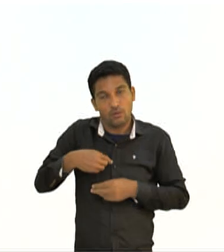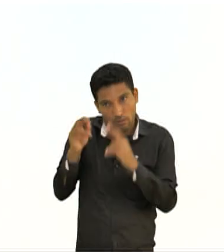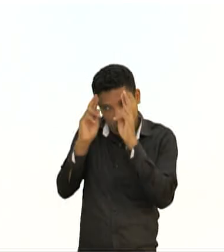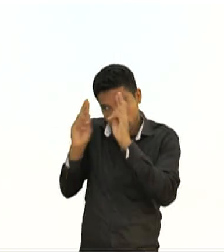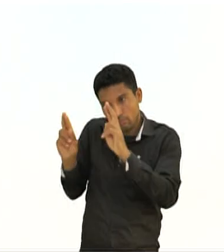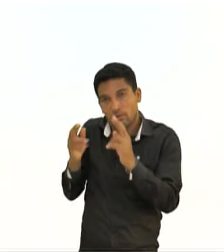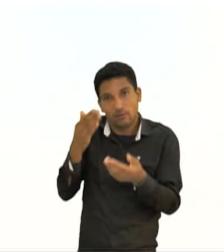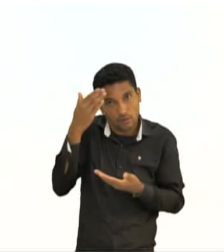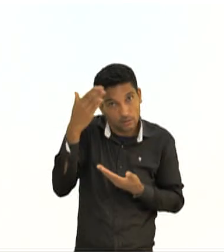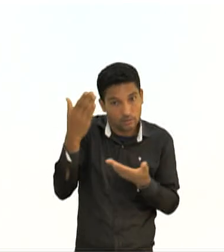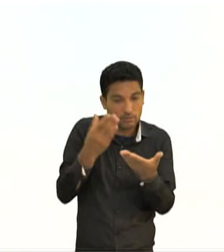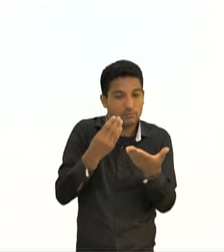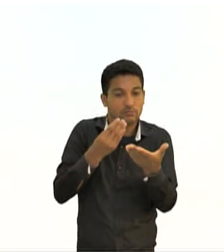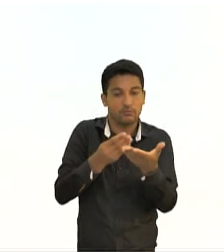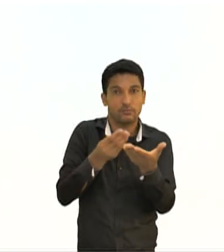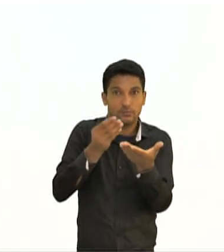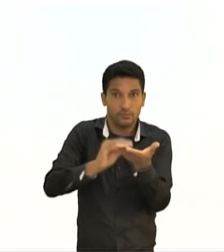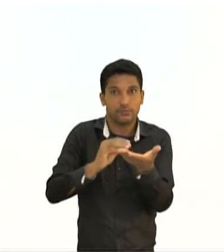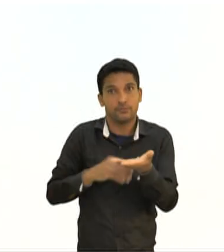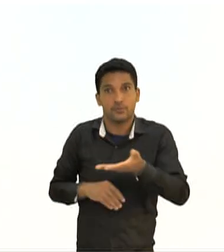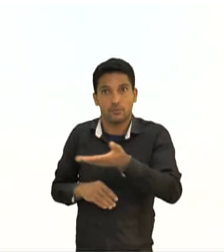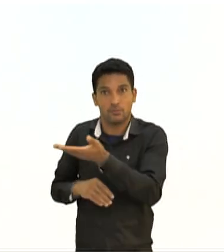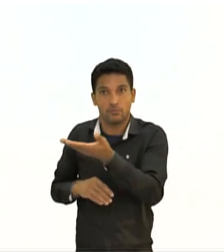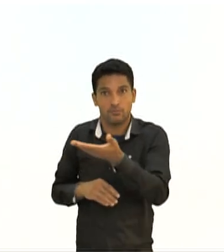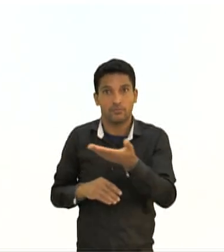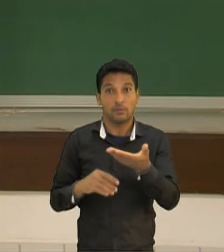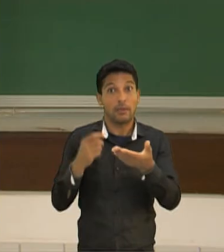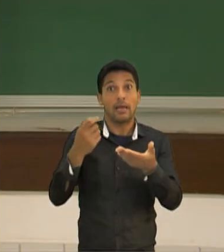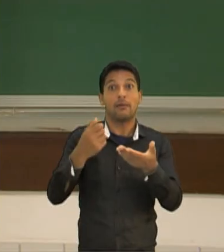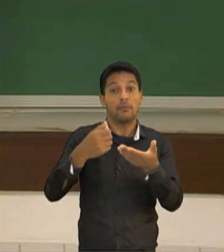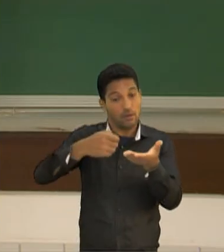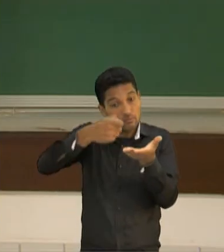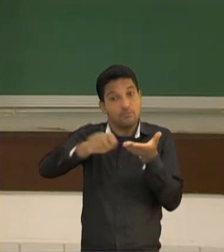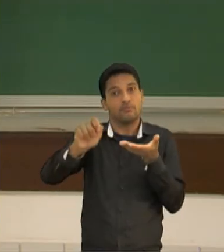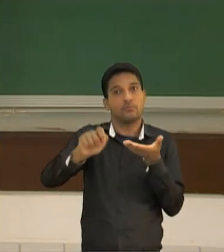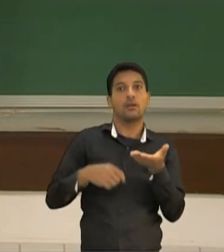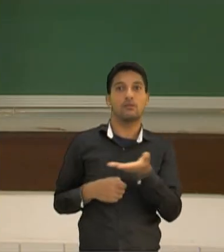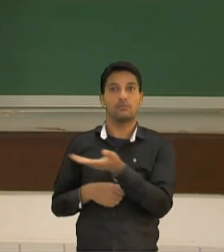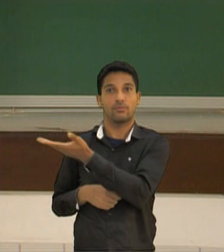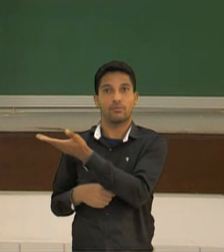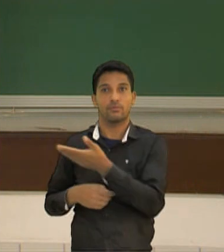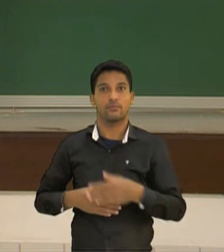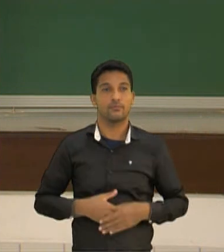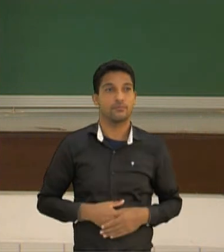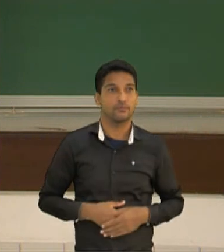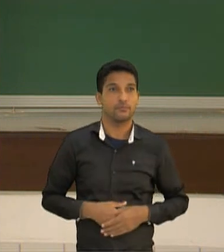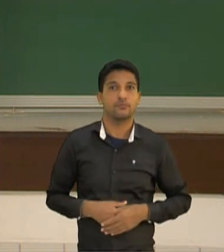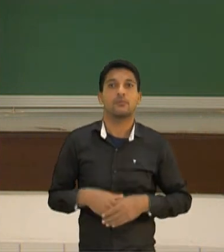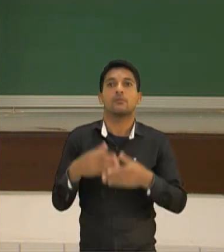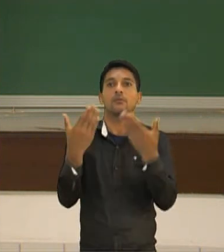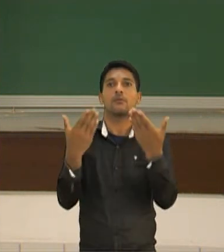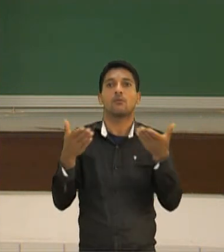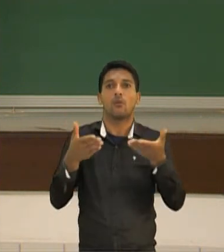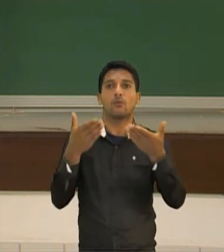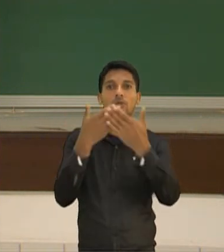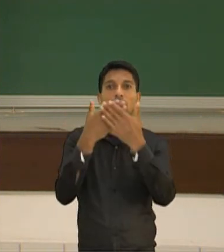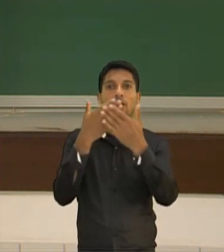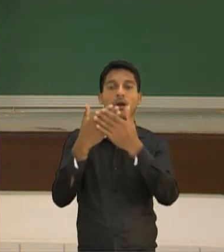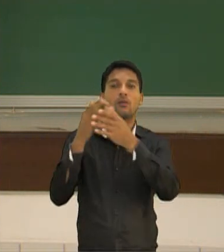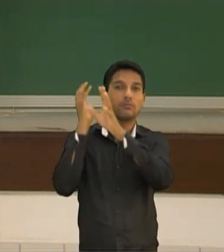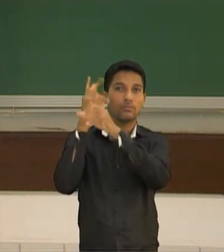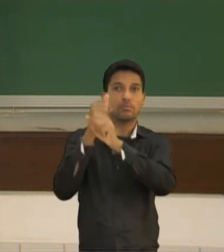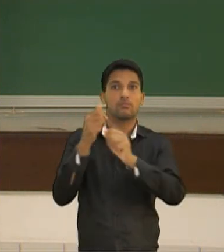também, né? E, na sequência, eu assino a carta, ok? Então, a gente, nessa aula, fez uma revisão ali dos